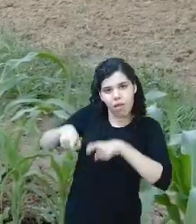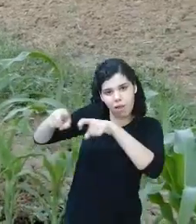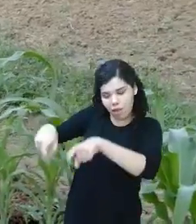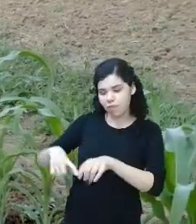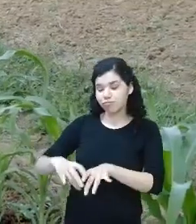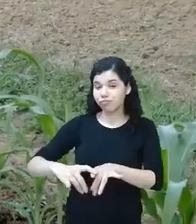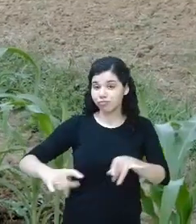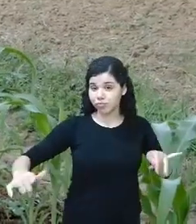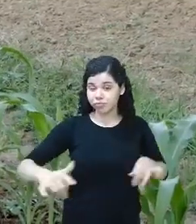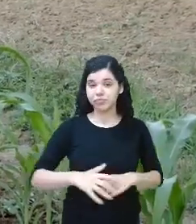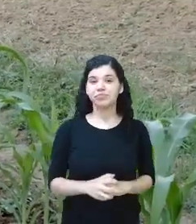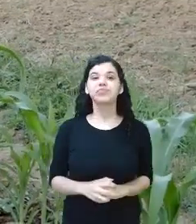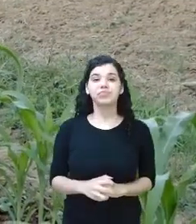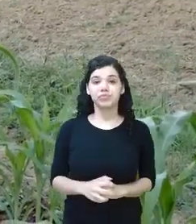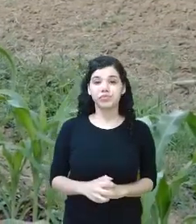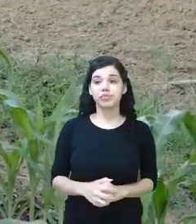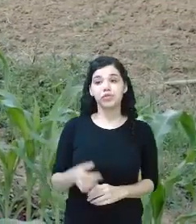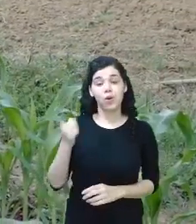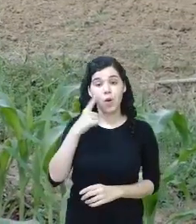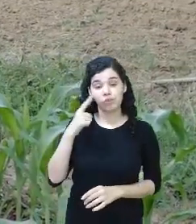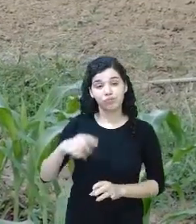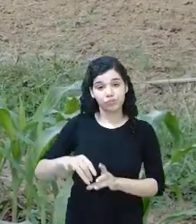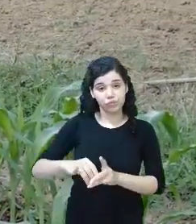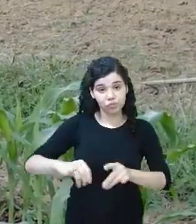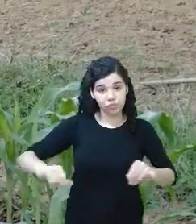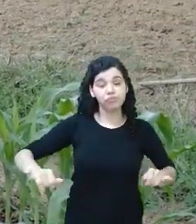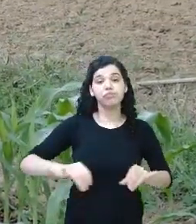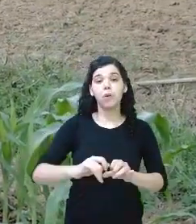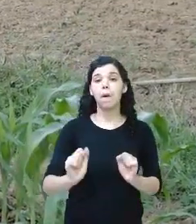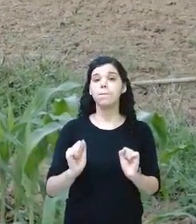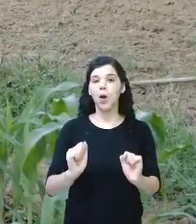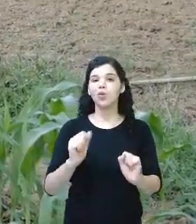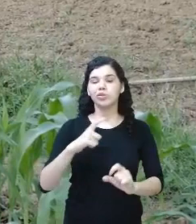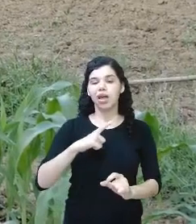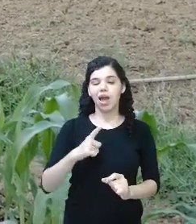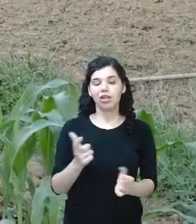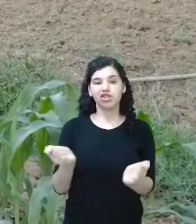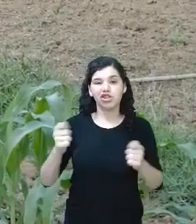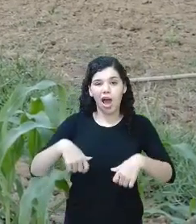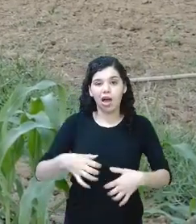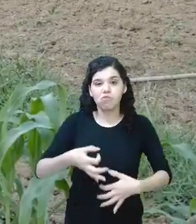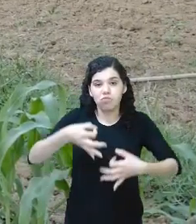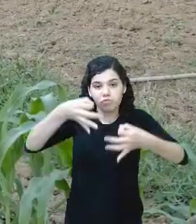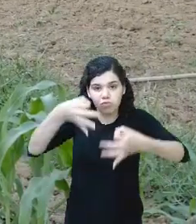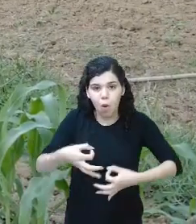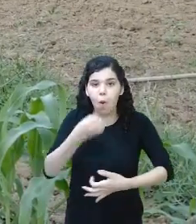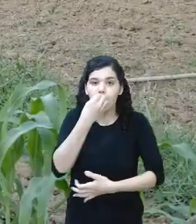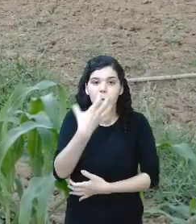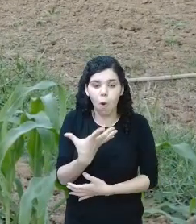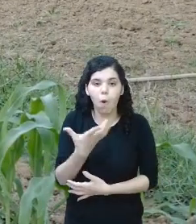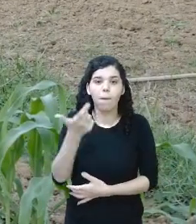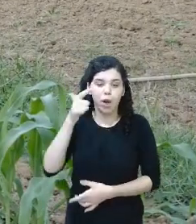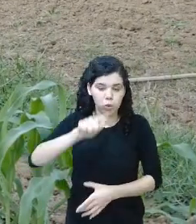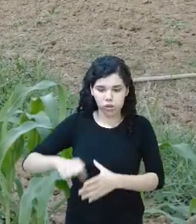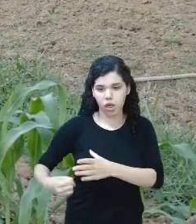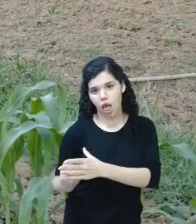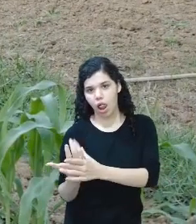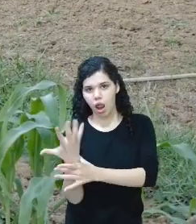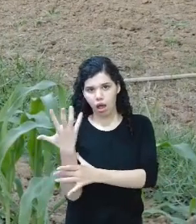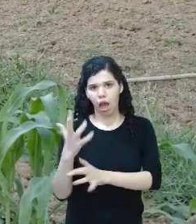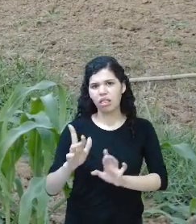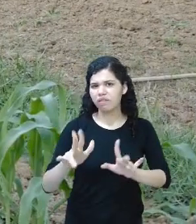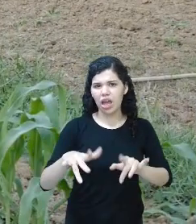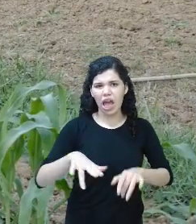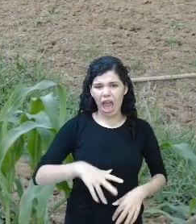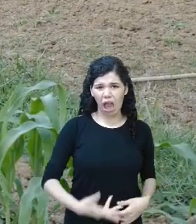terra, né? Possivelmente esse solo ele está adequado para o plantio. Também tem essa diferença. Não